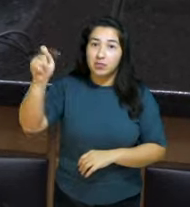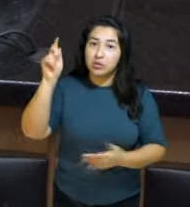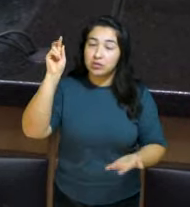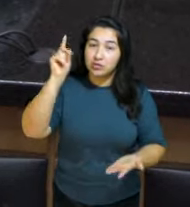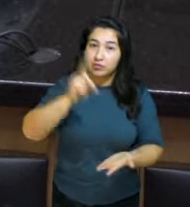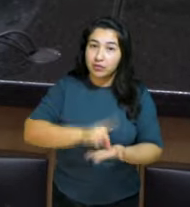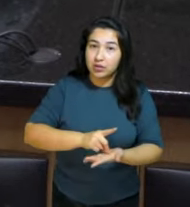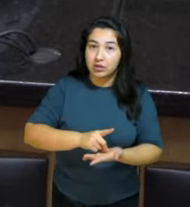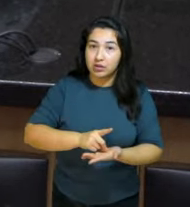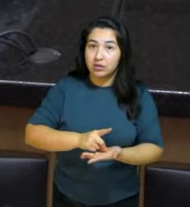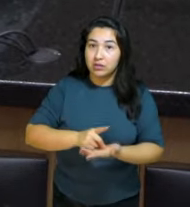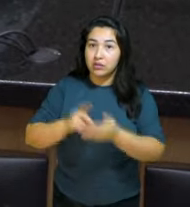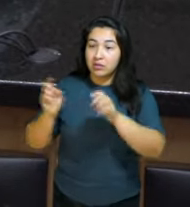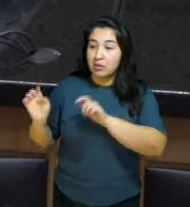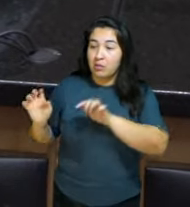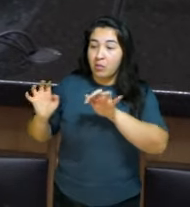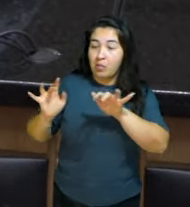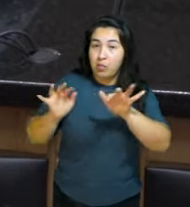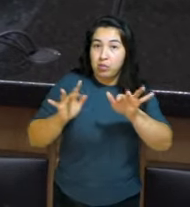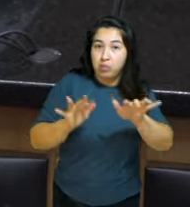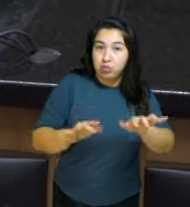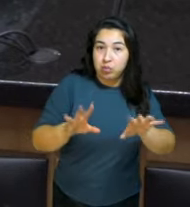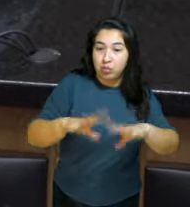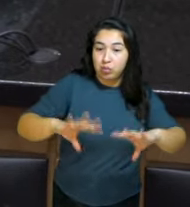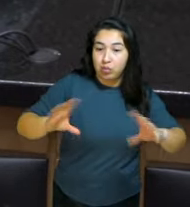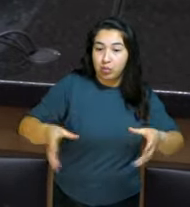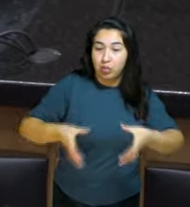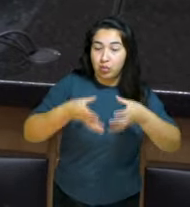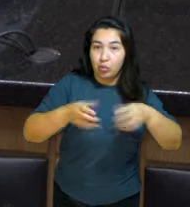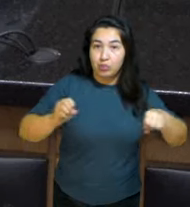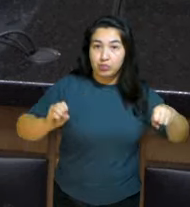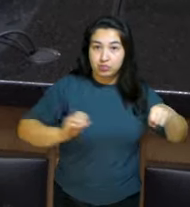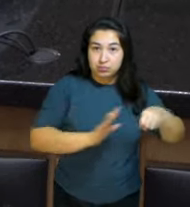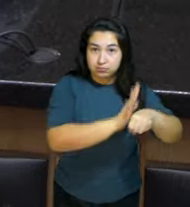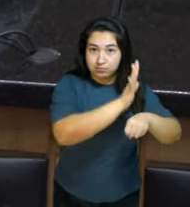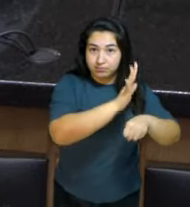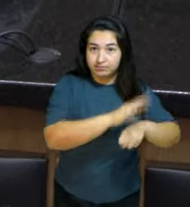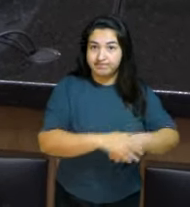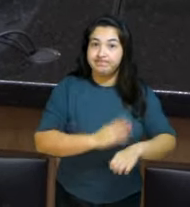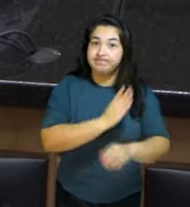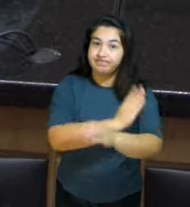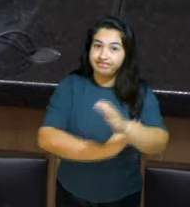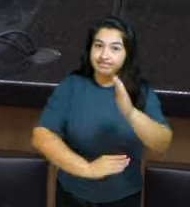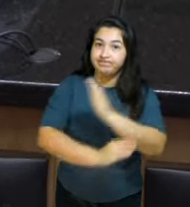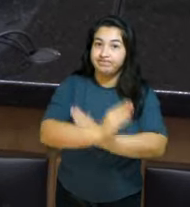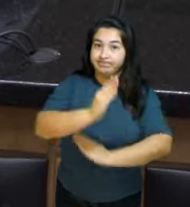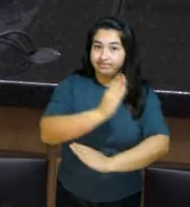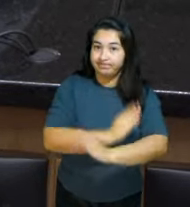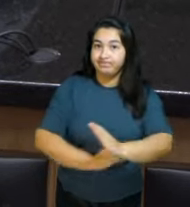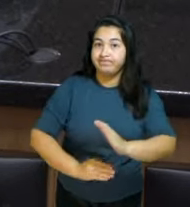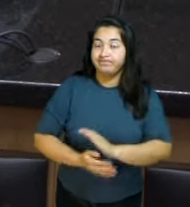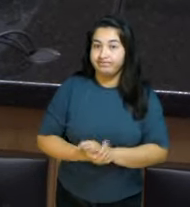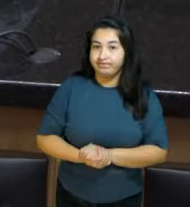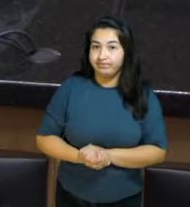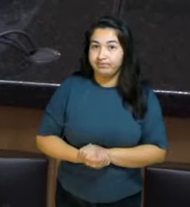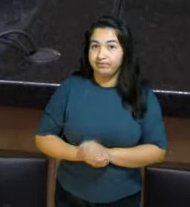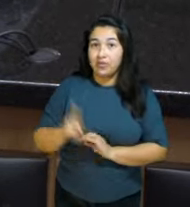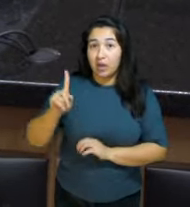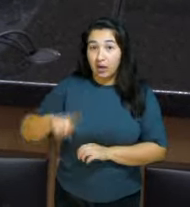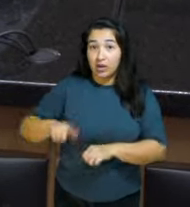os para-atletas da bocha paralímpica, o segmento mais comprometido. Então, isso é gestão. Eu queria